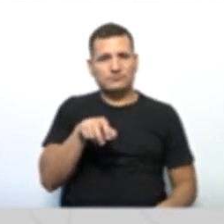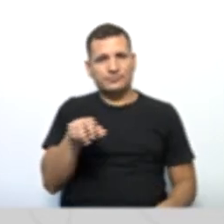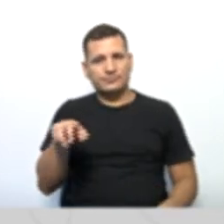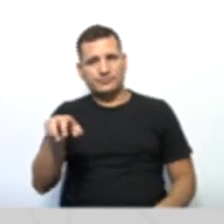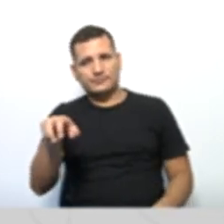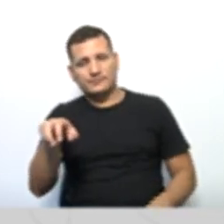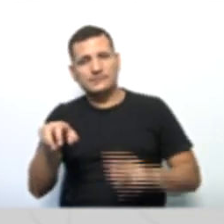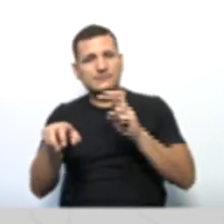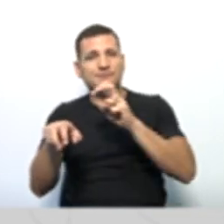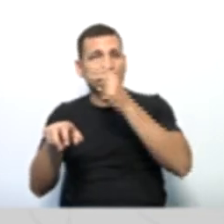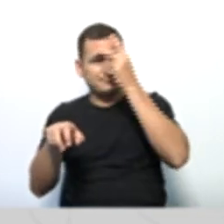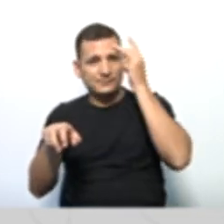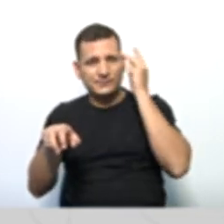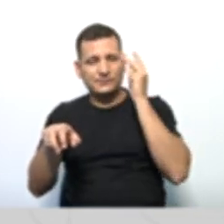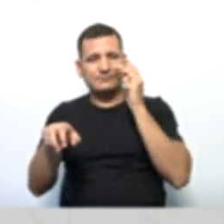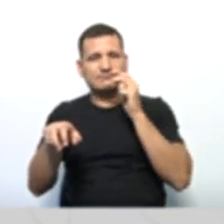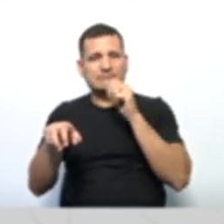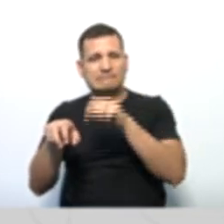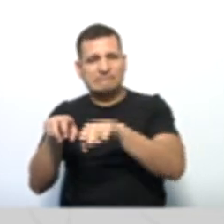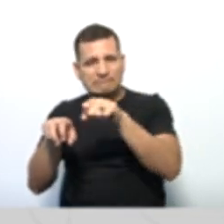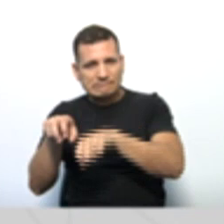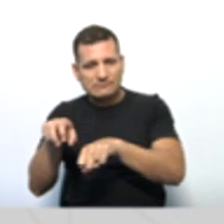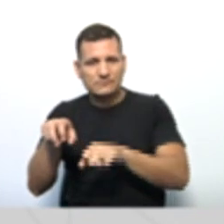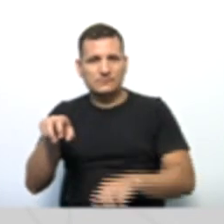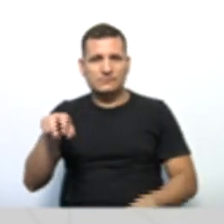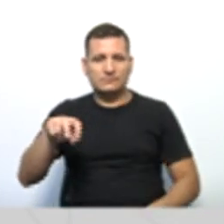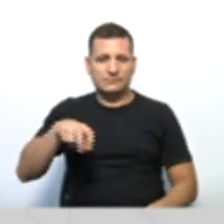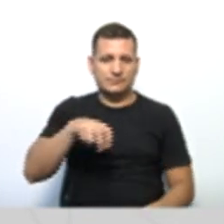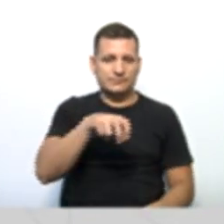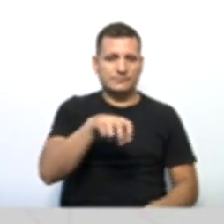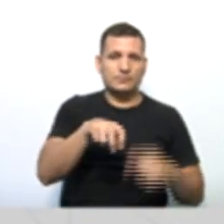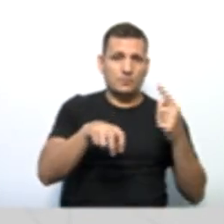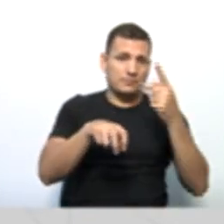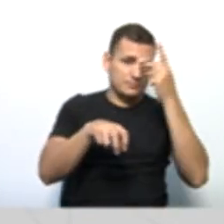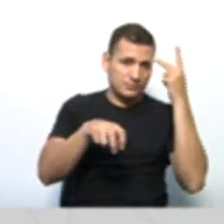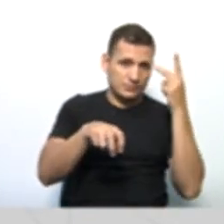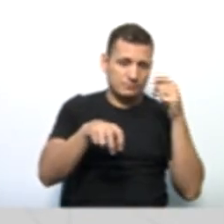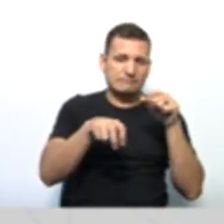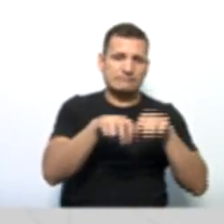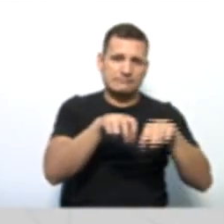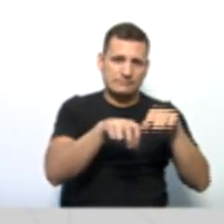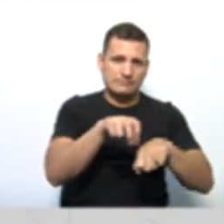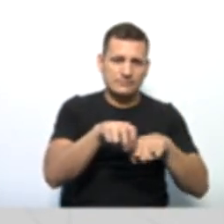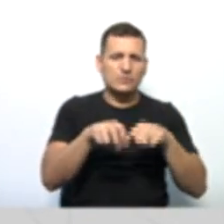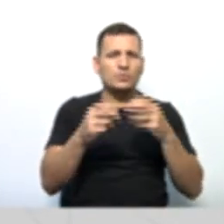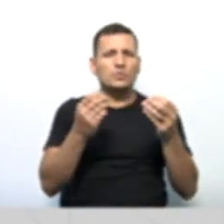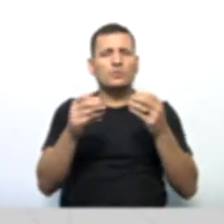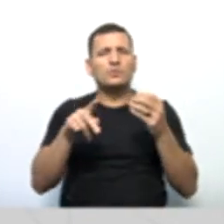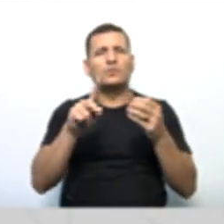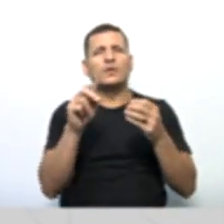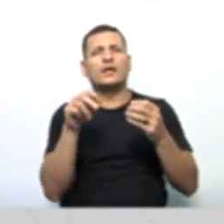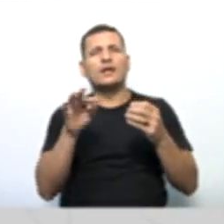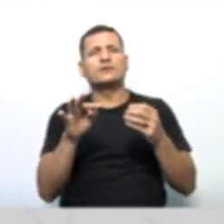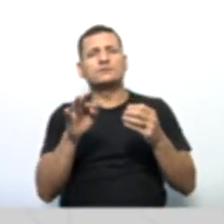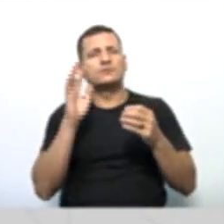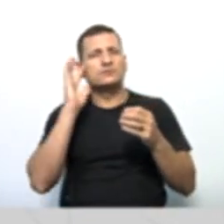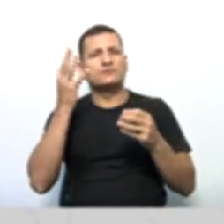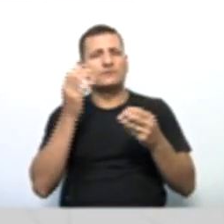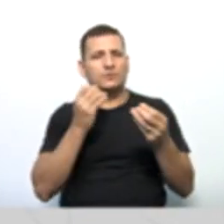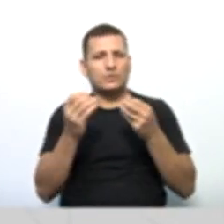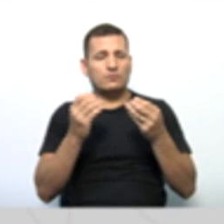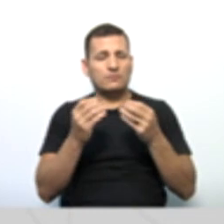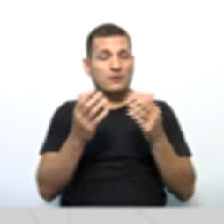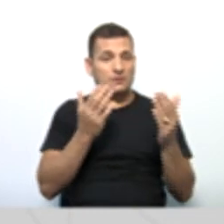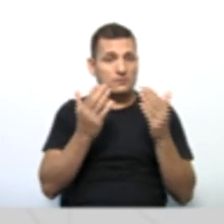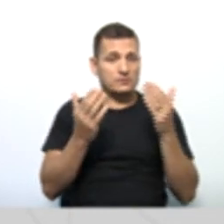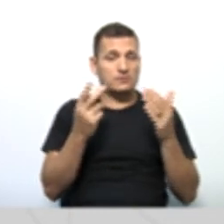trem. Como Kant resolveria isso? Kant vai analisar a boa vontade. Aquilo que você tem